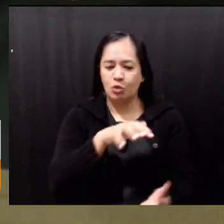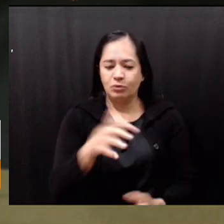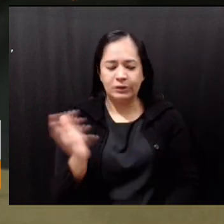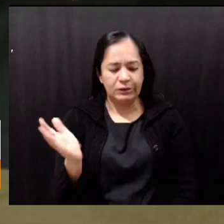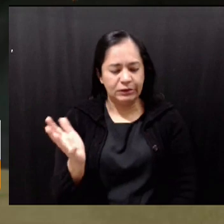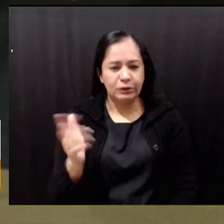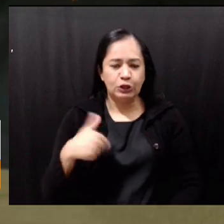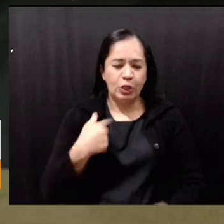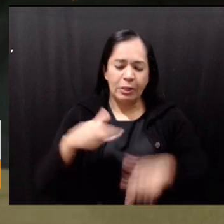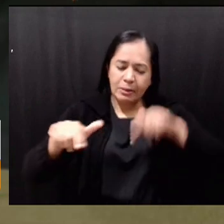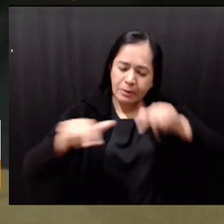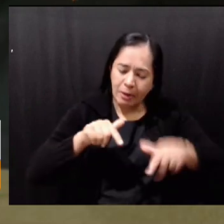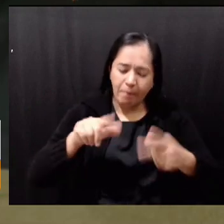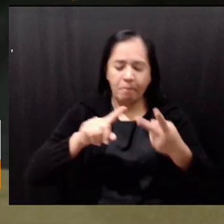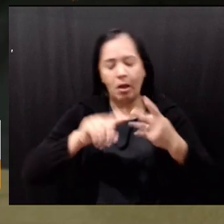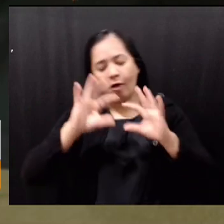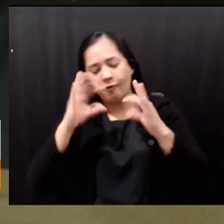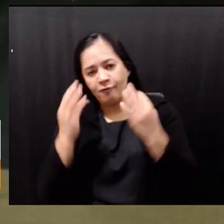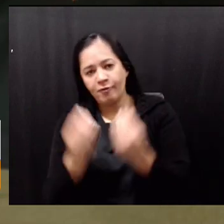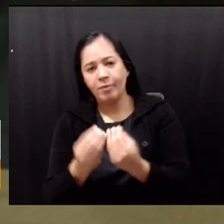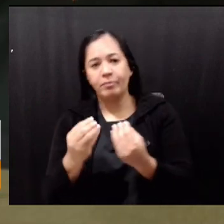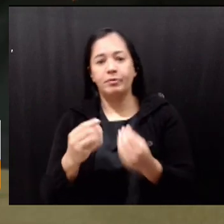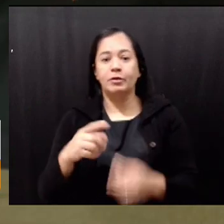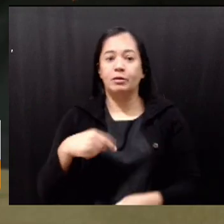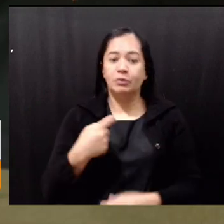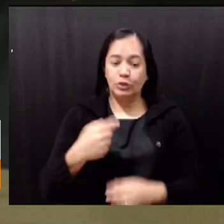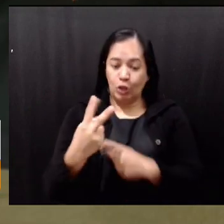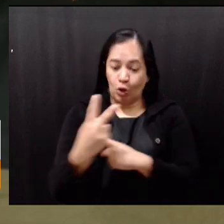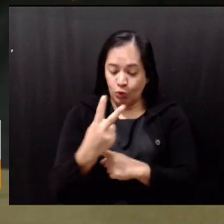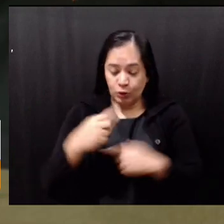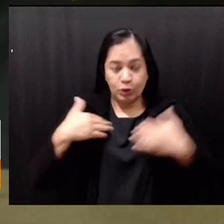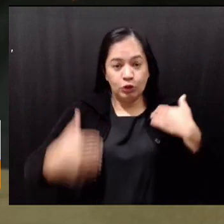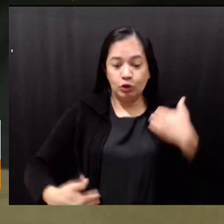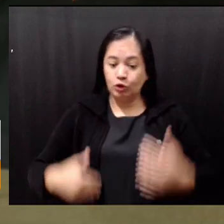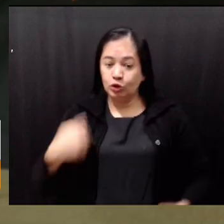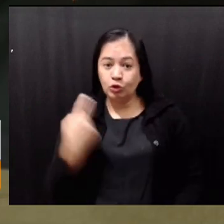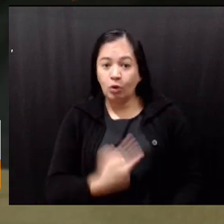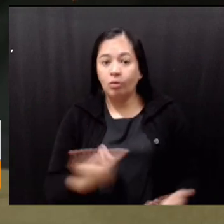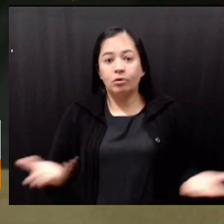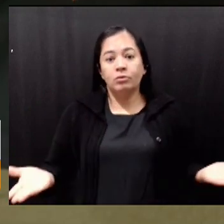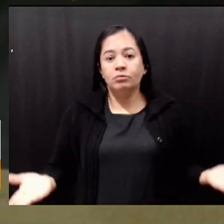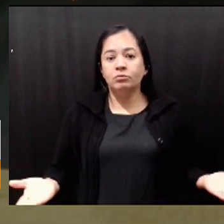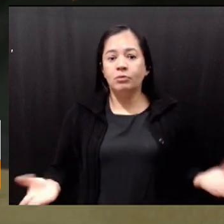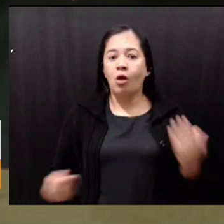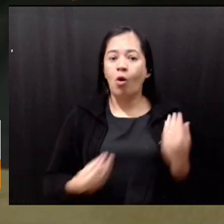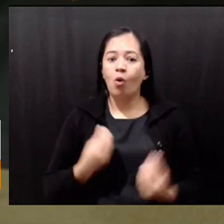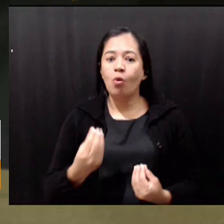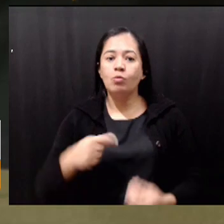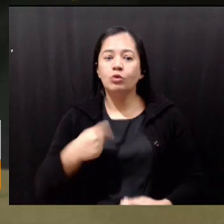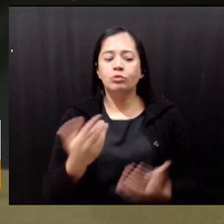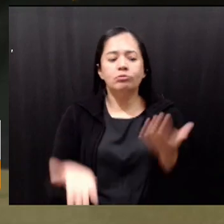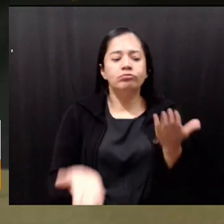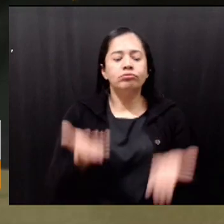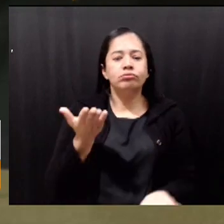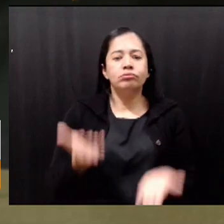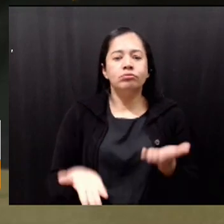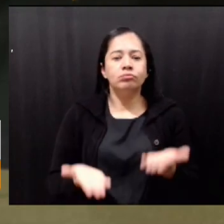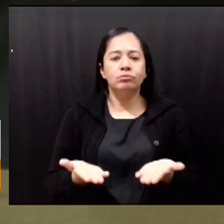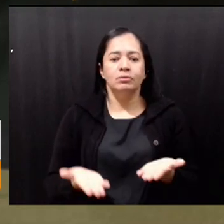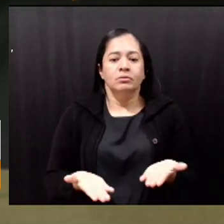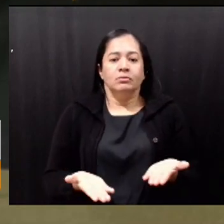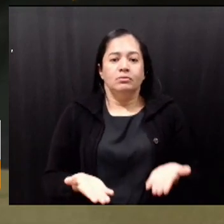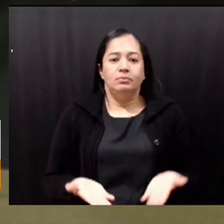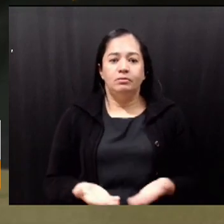família, a gente tem a gente, que a gente precisa cuidar de nós, né? Não tem jeito. Como é que a gente equilibra, né, esses